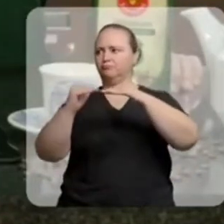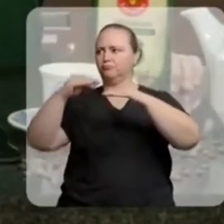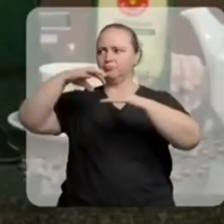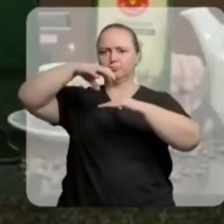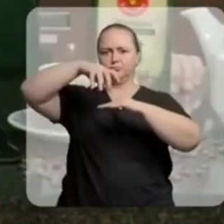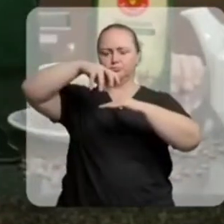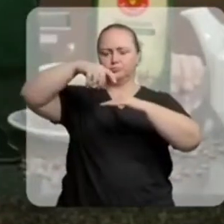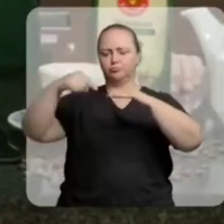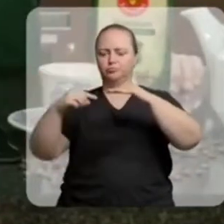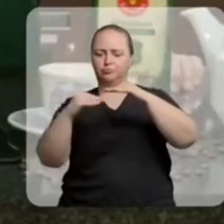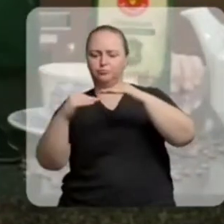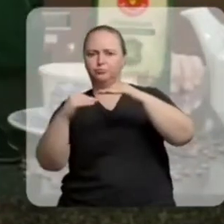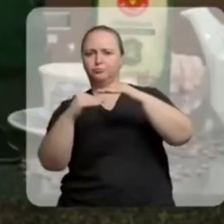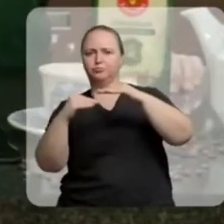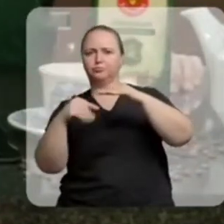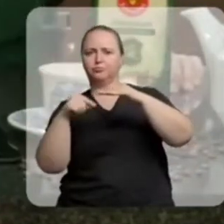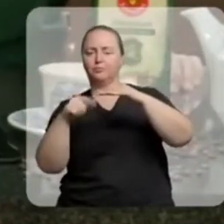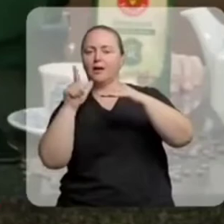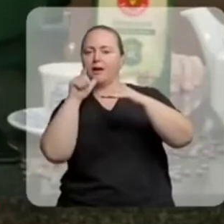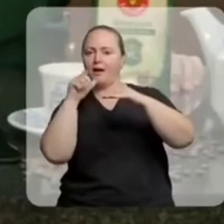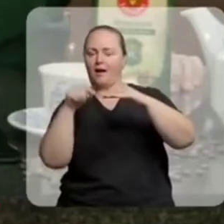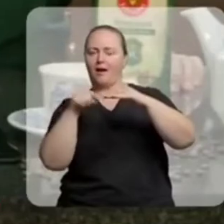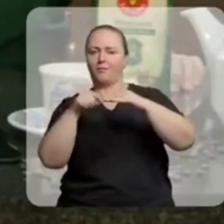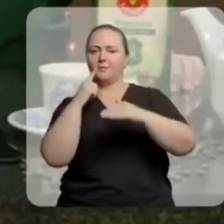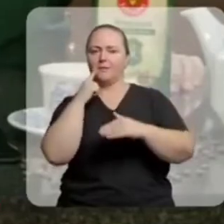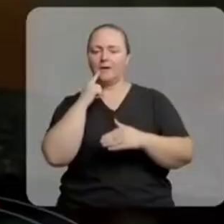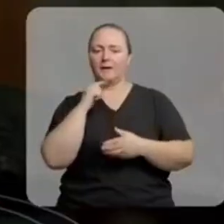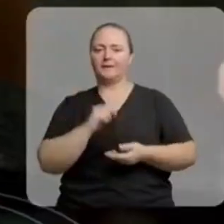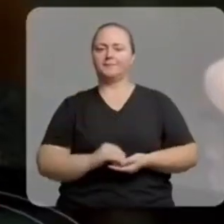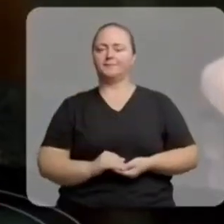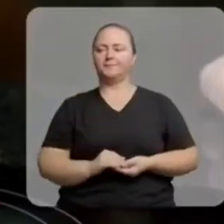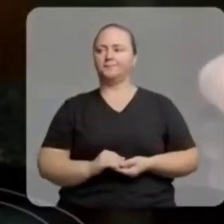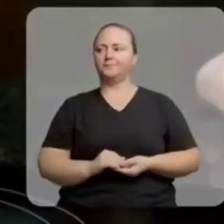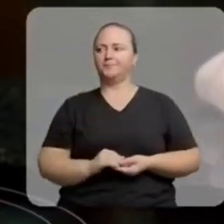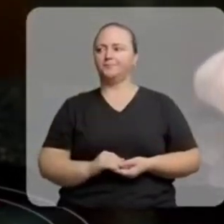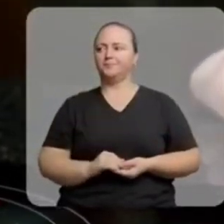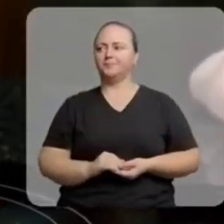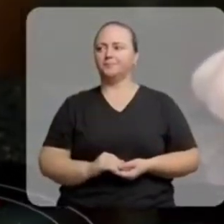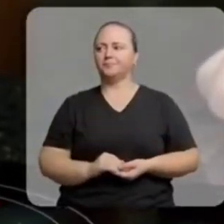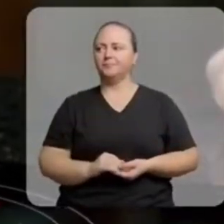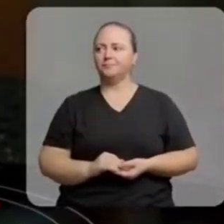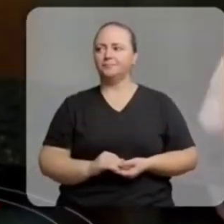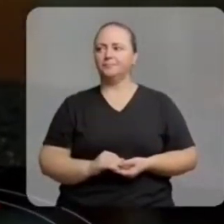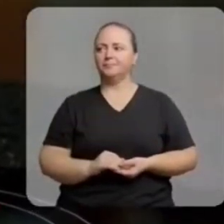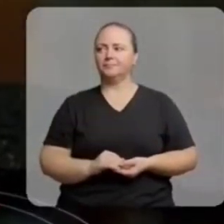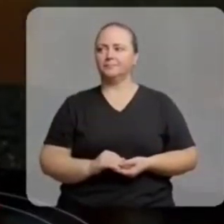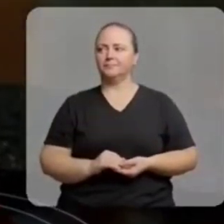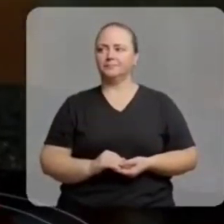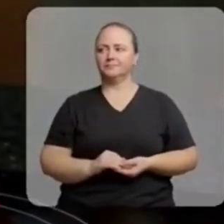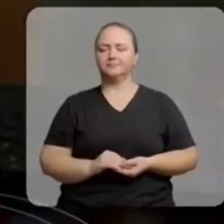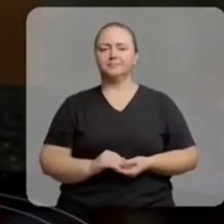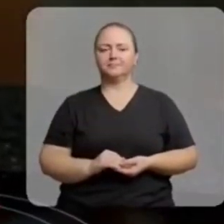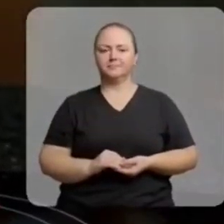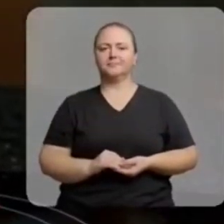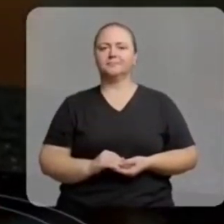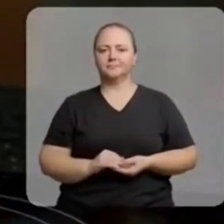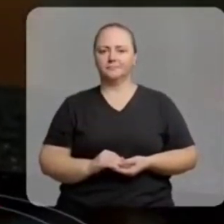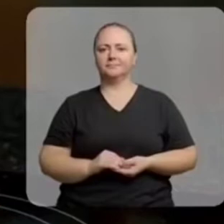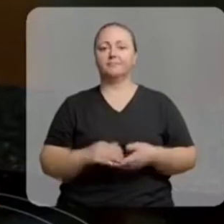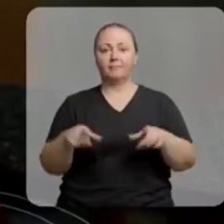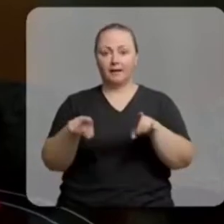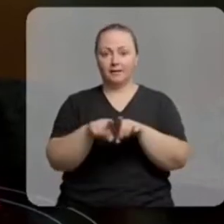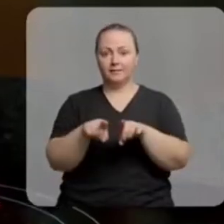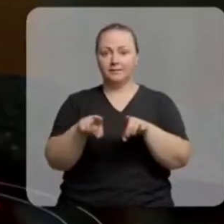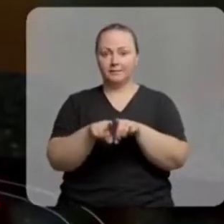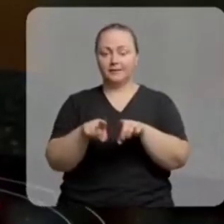É, agora a gente coloca o porta-filtro, o café, que então eu moí também 20 gramas,